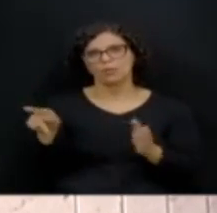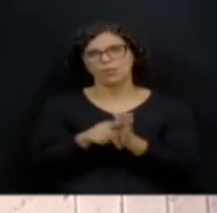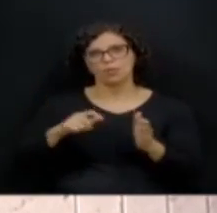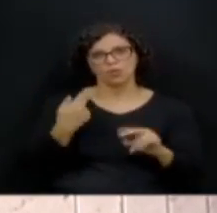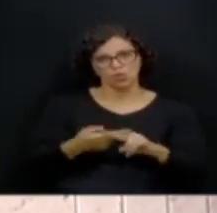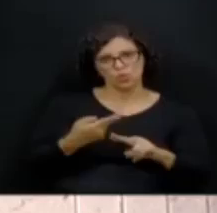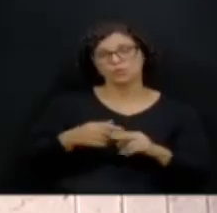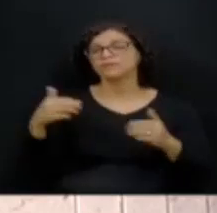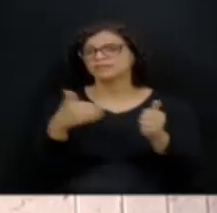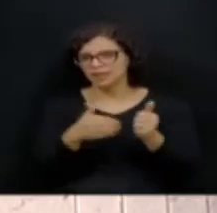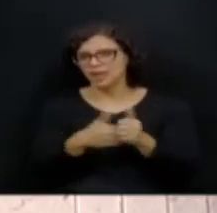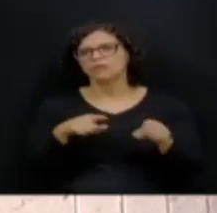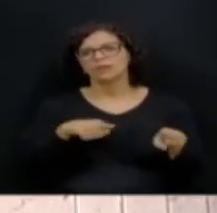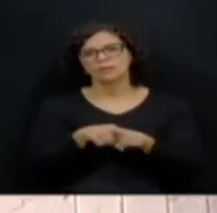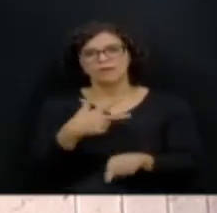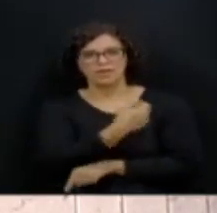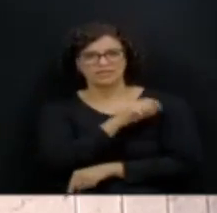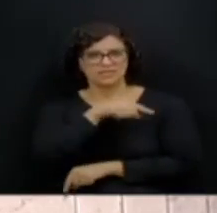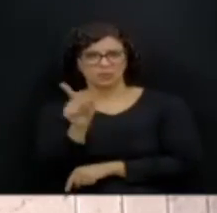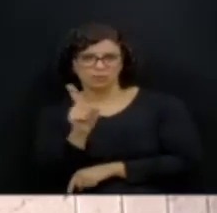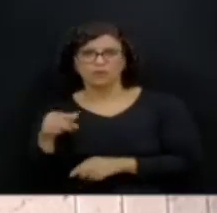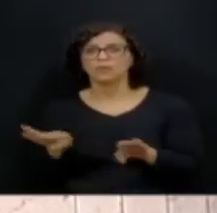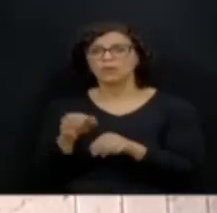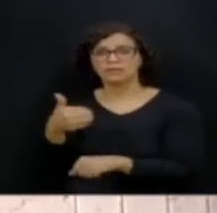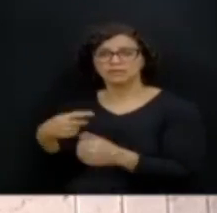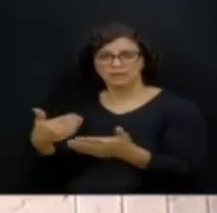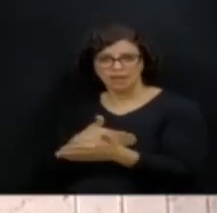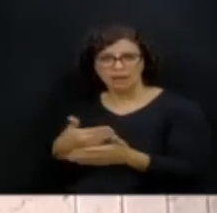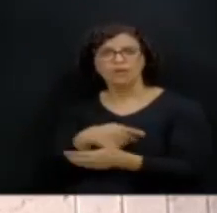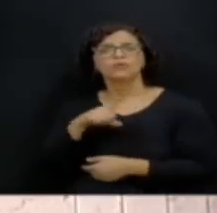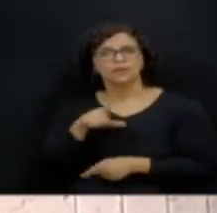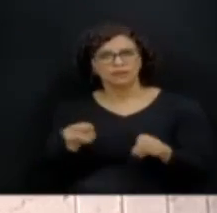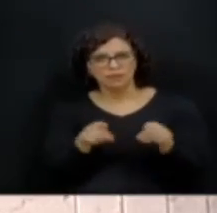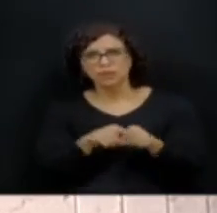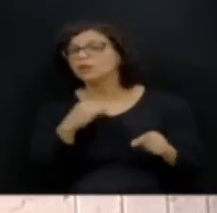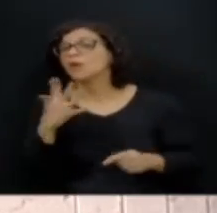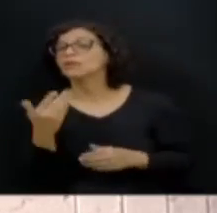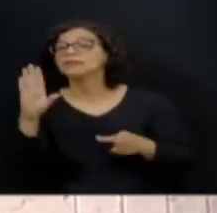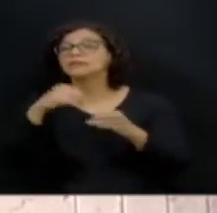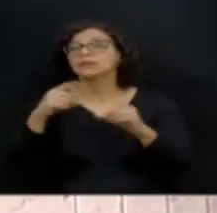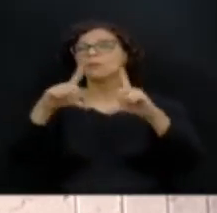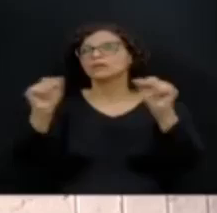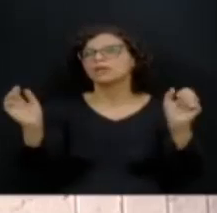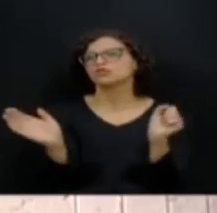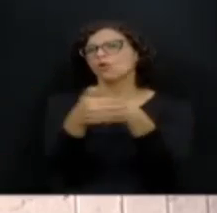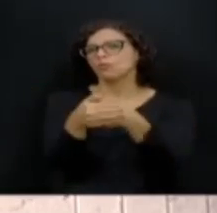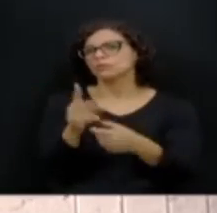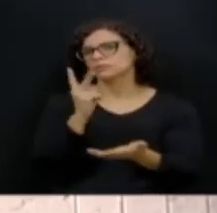que usa, que botou sigilo se tomou vacina ou não, que botou sigilo no que acontece com o Brasil.